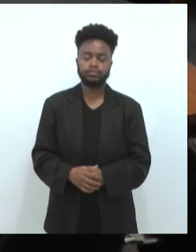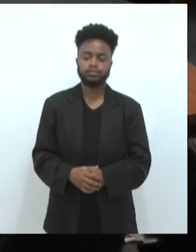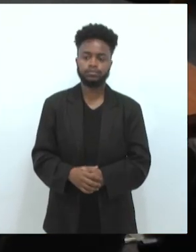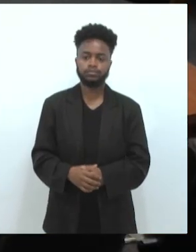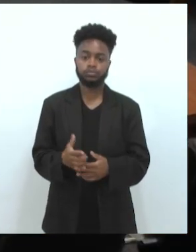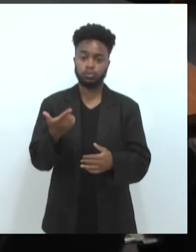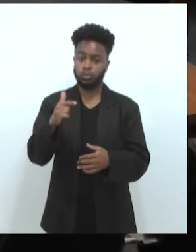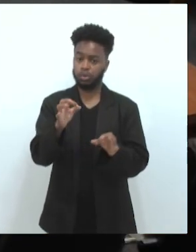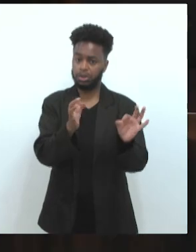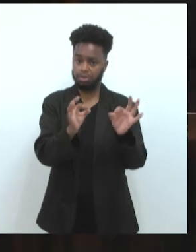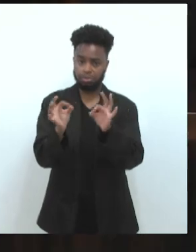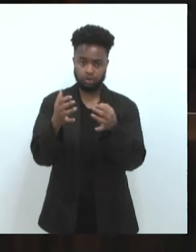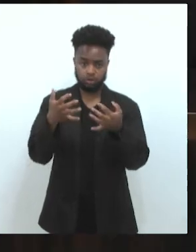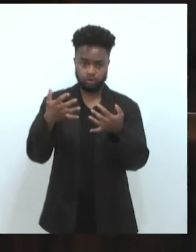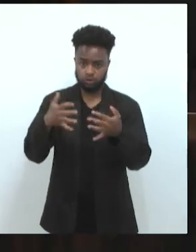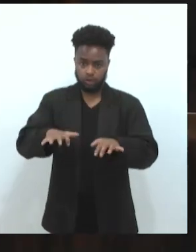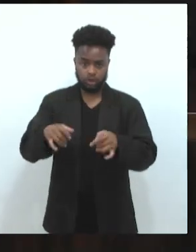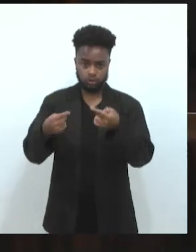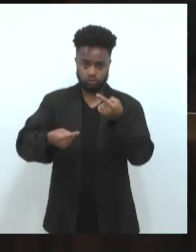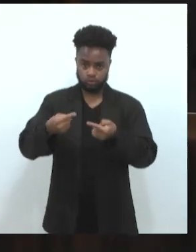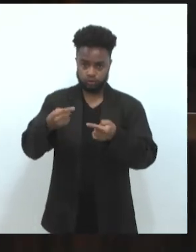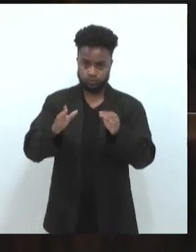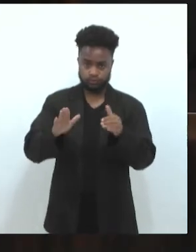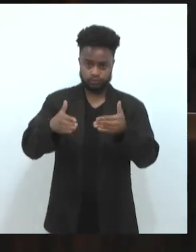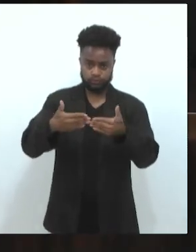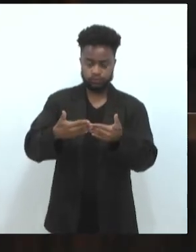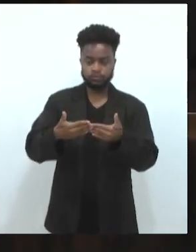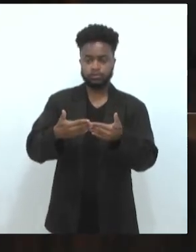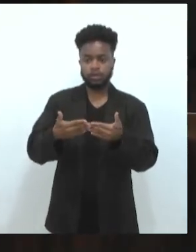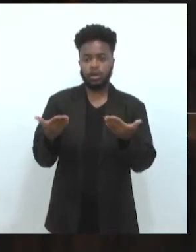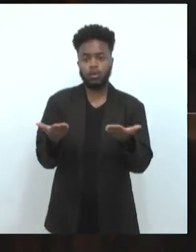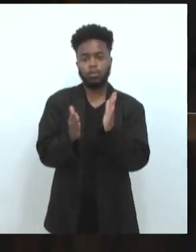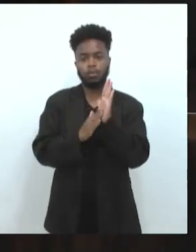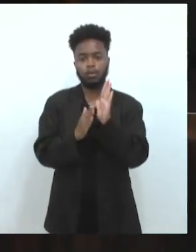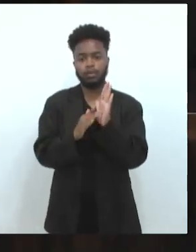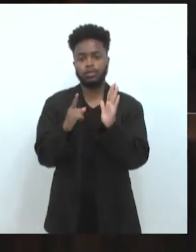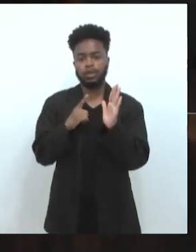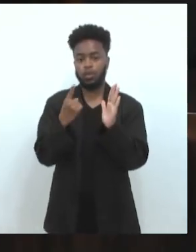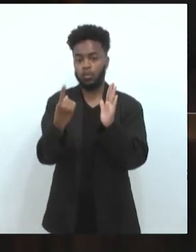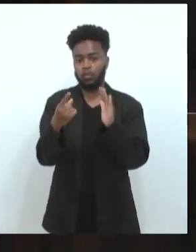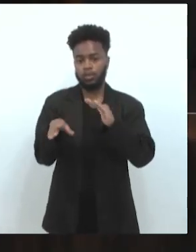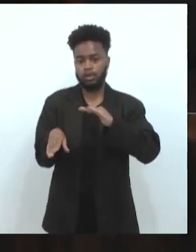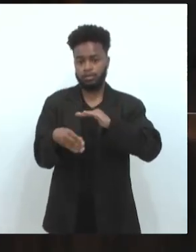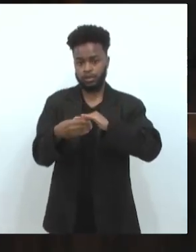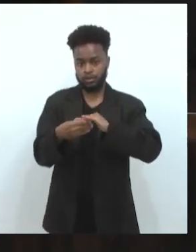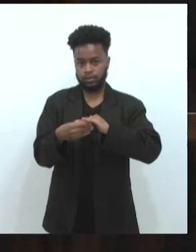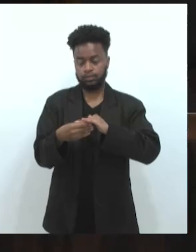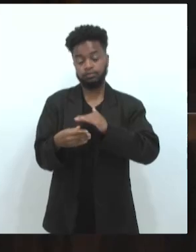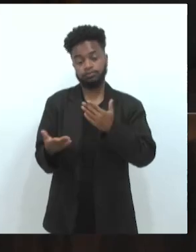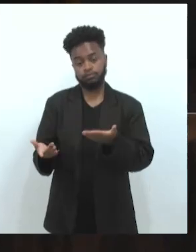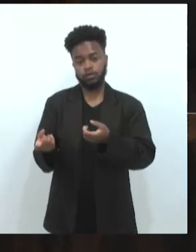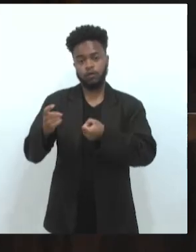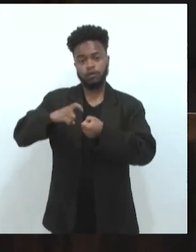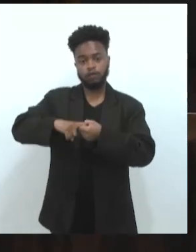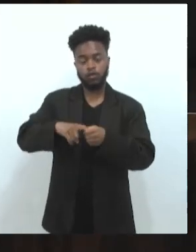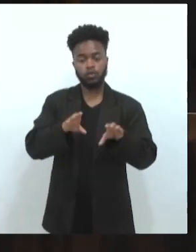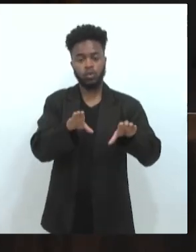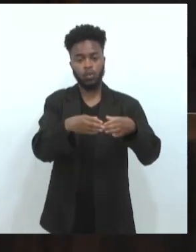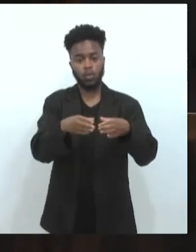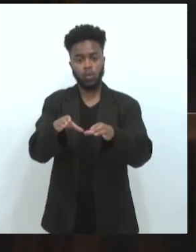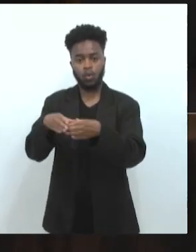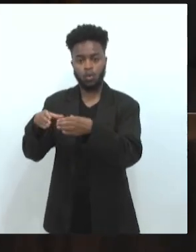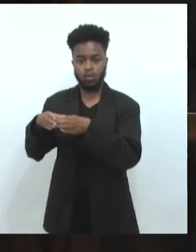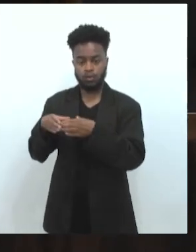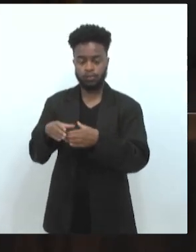Não havendo mais que queira discutir, encerrada a discussão. Presente proposta recebeu uma emenda e retorna